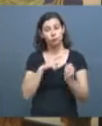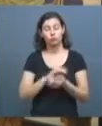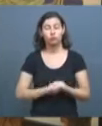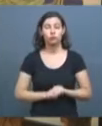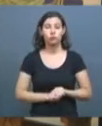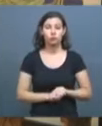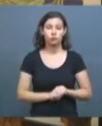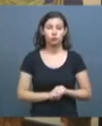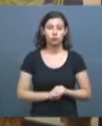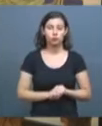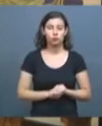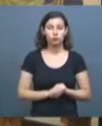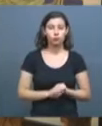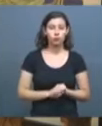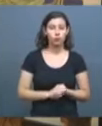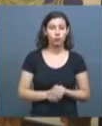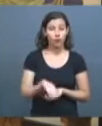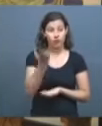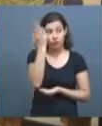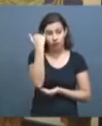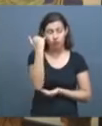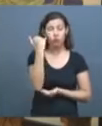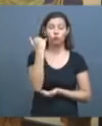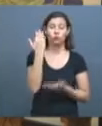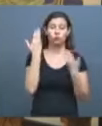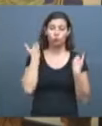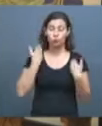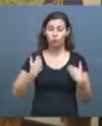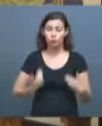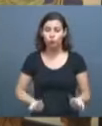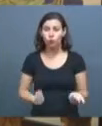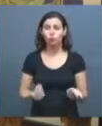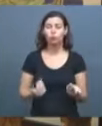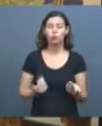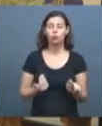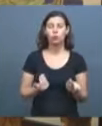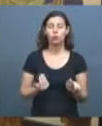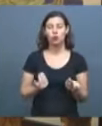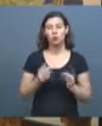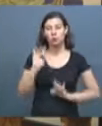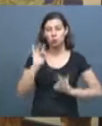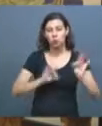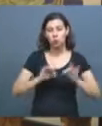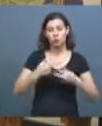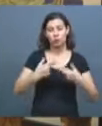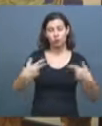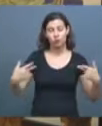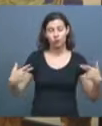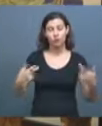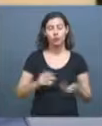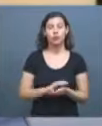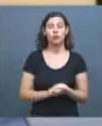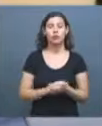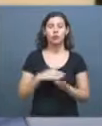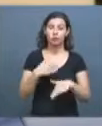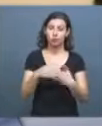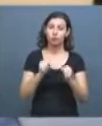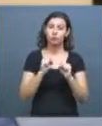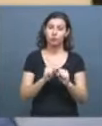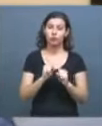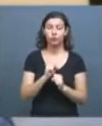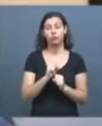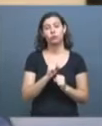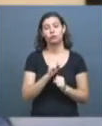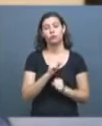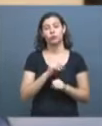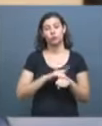ativações desnecessárias desse sistema fisiológico e está levando o que leva ao adoecimento. O psiquiatra diz também